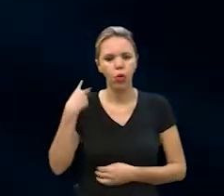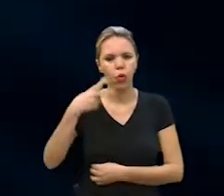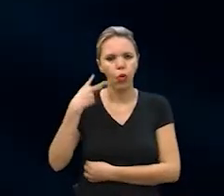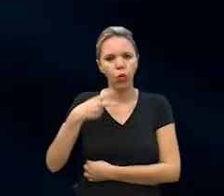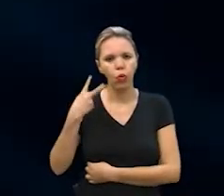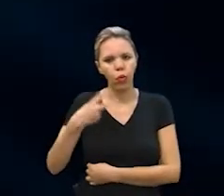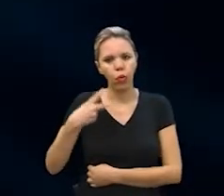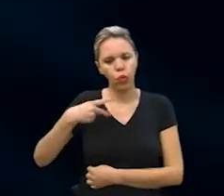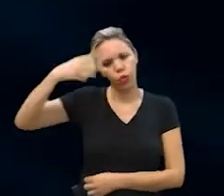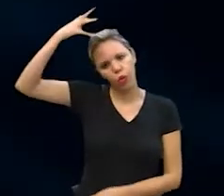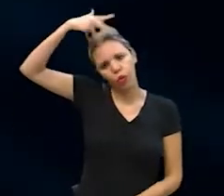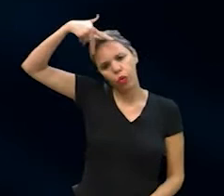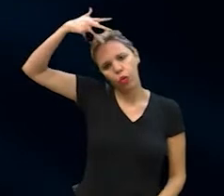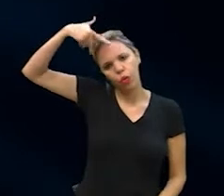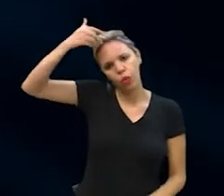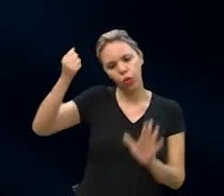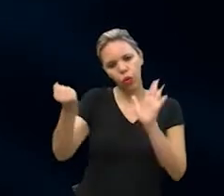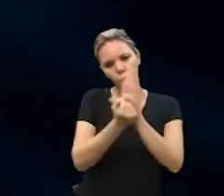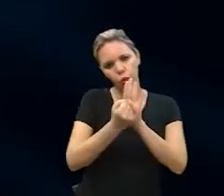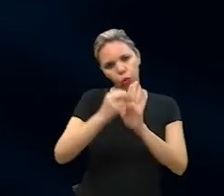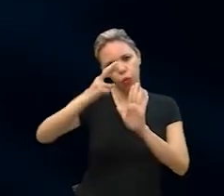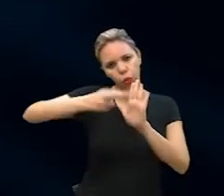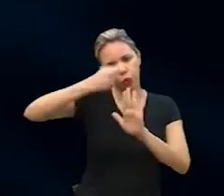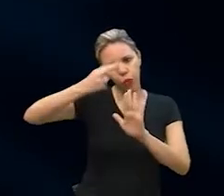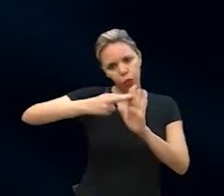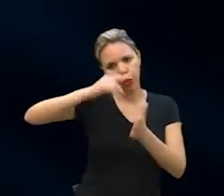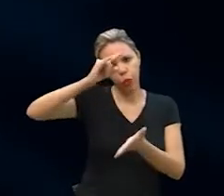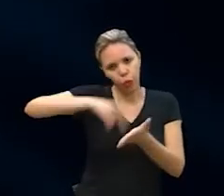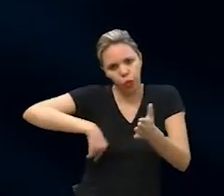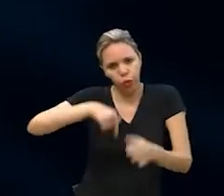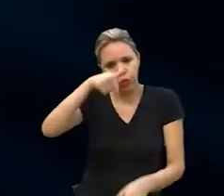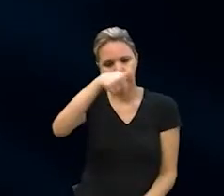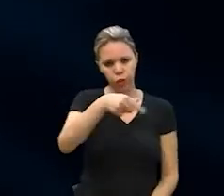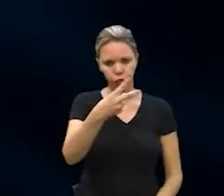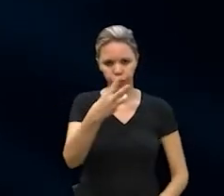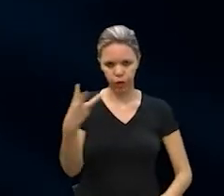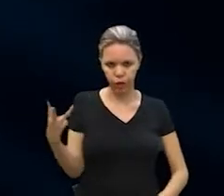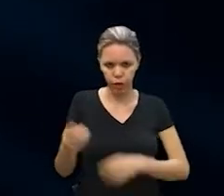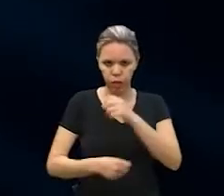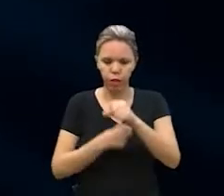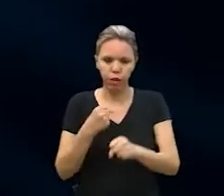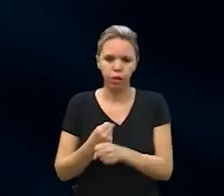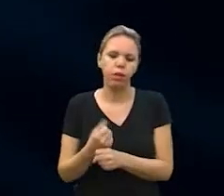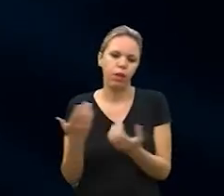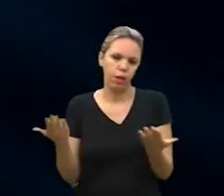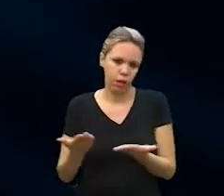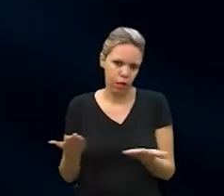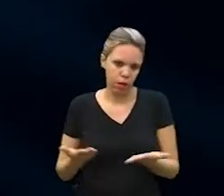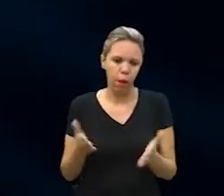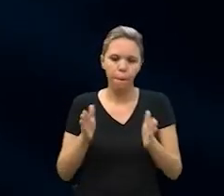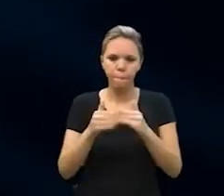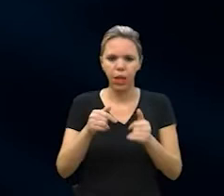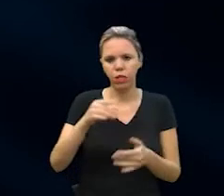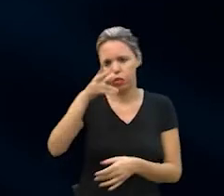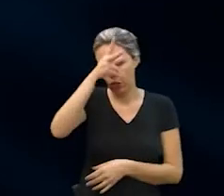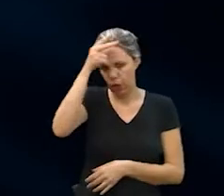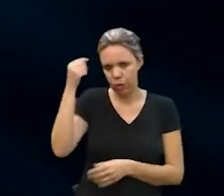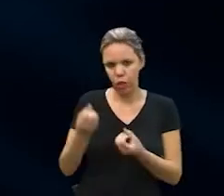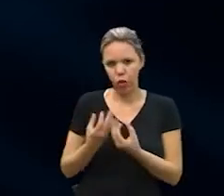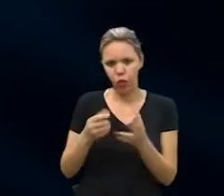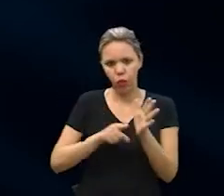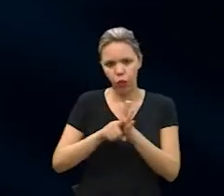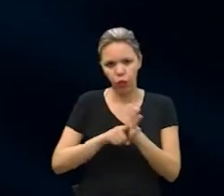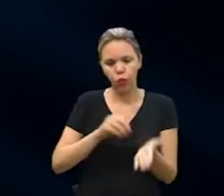O vereador Rodrigo da Farmadic protocolou o requerimento 723 deste ano, que pede à Prefeitura